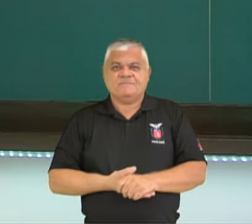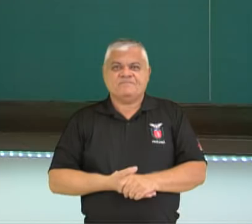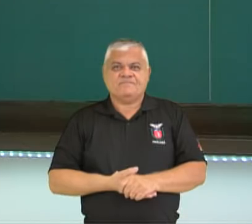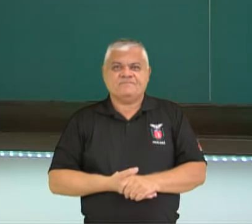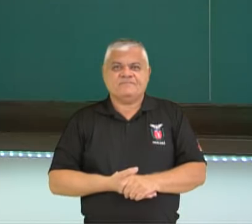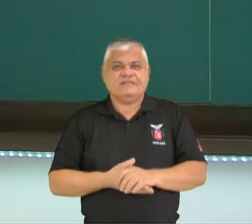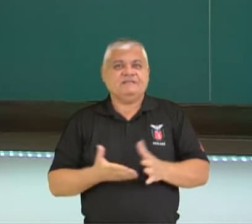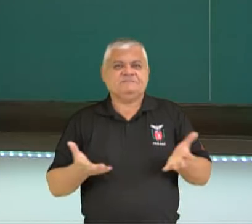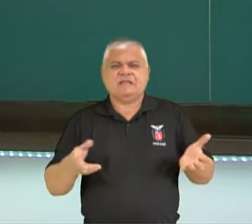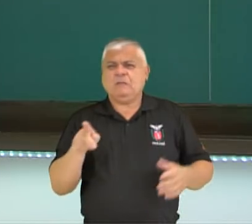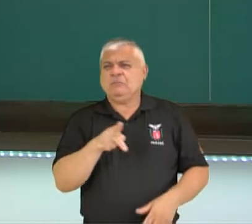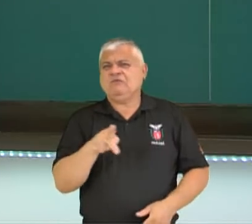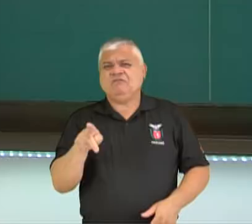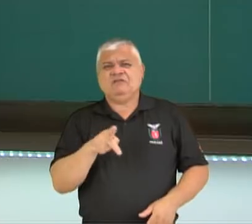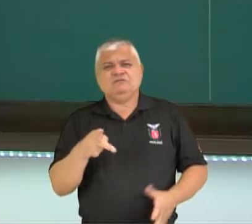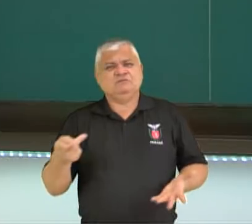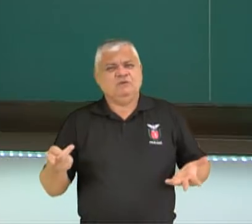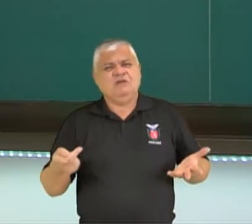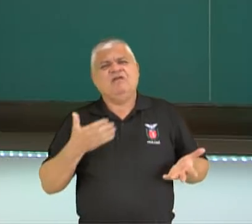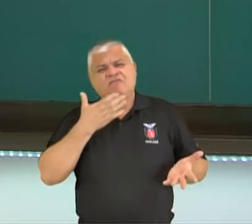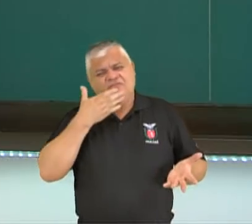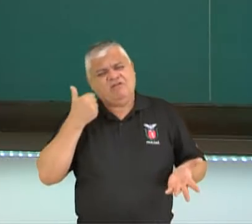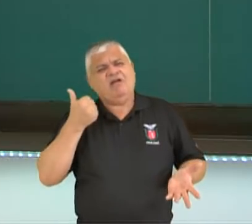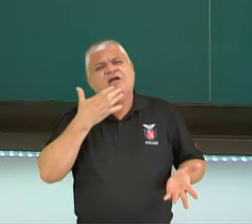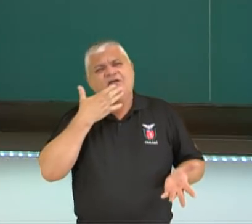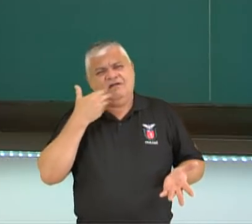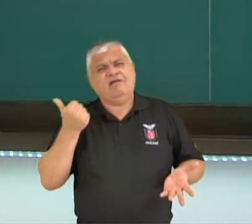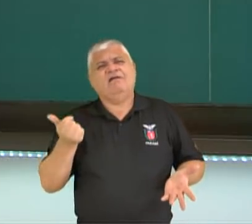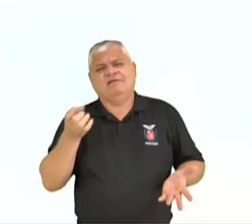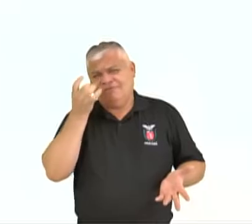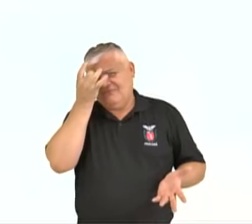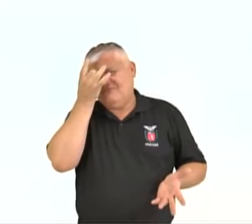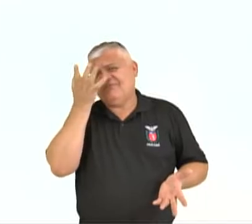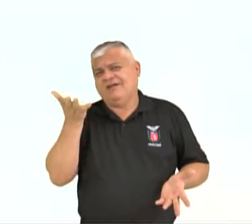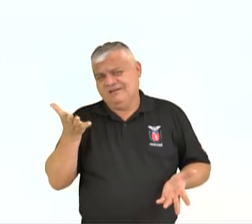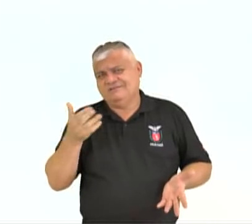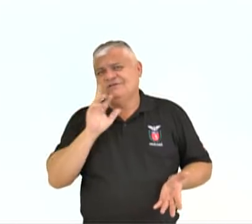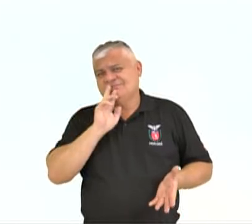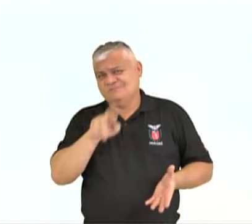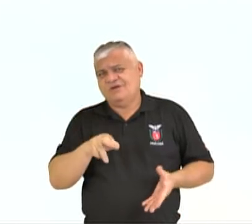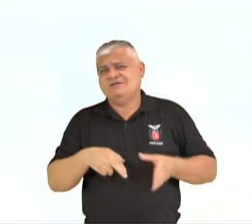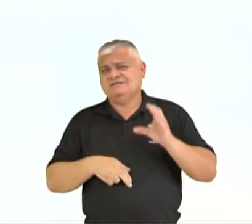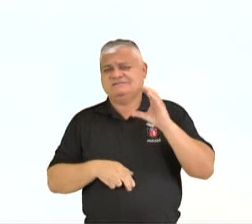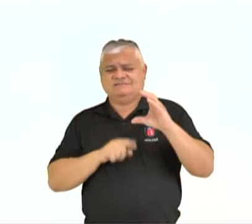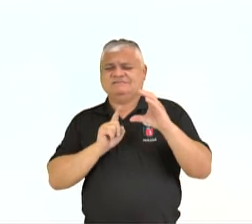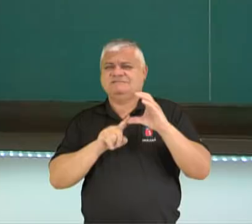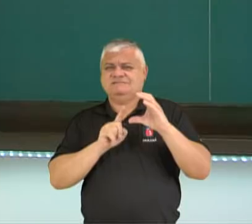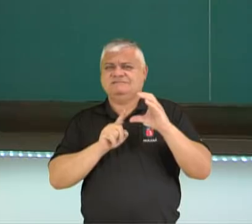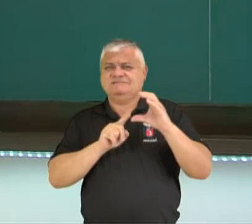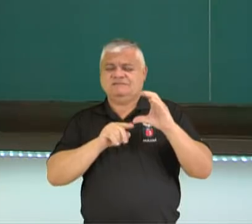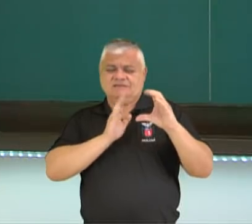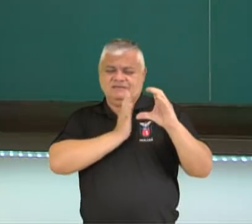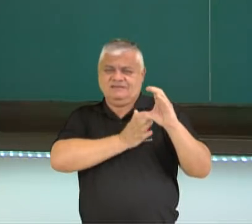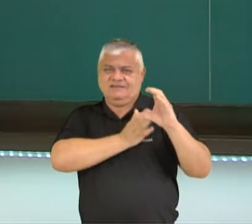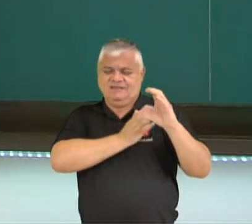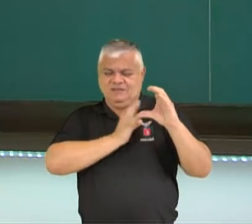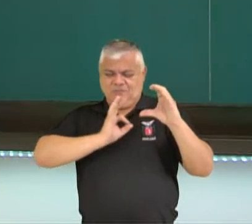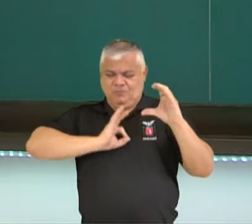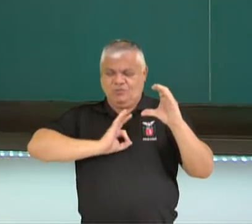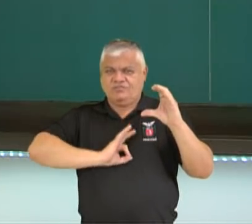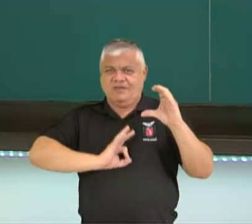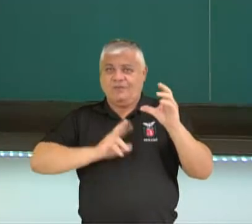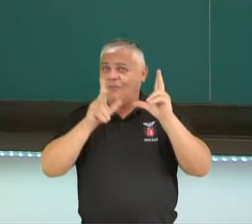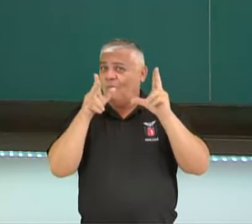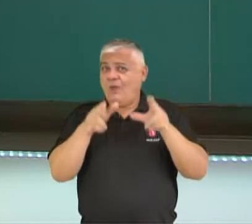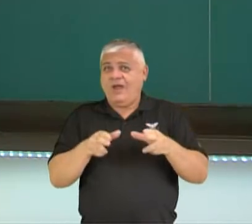aí para esse professor vamos salvar nem corrigir porque essa tava muito fácil é claro que a letra C botão e coração as